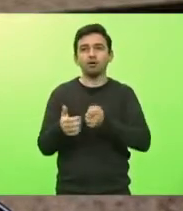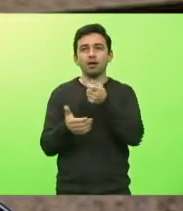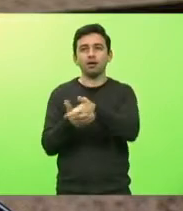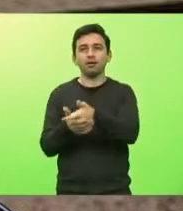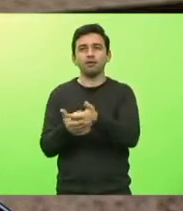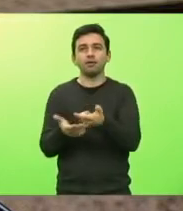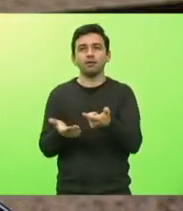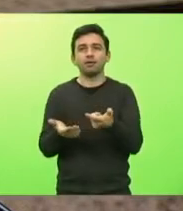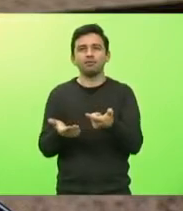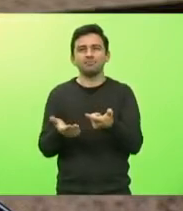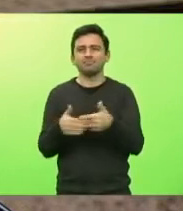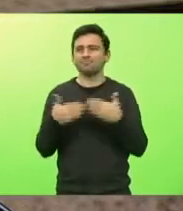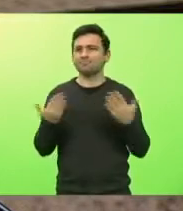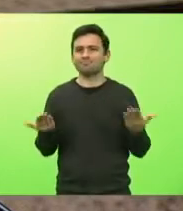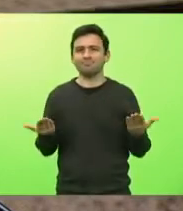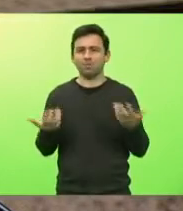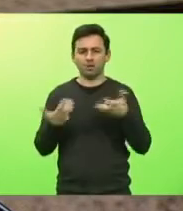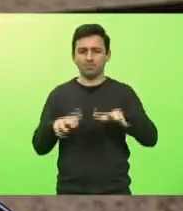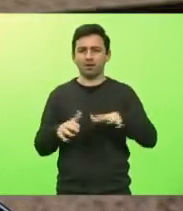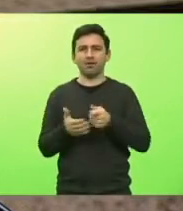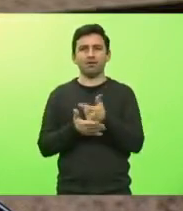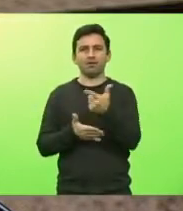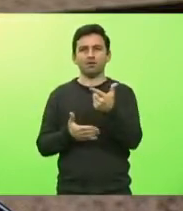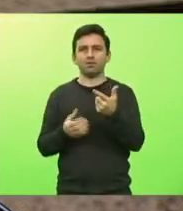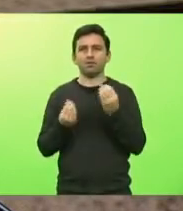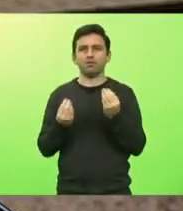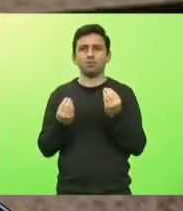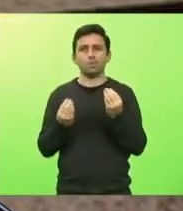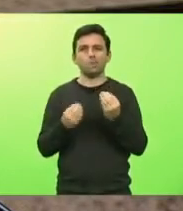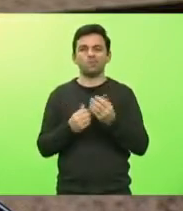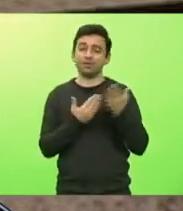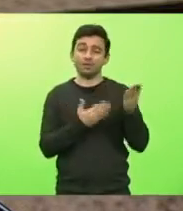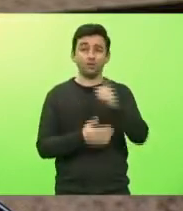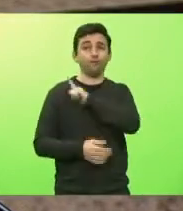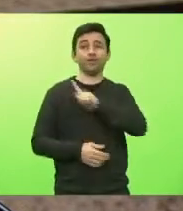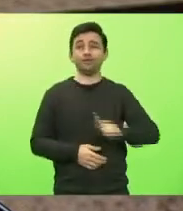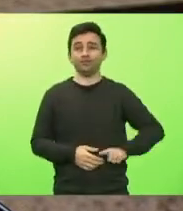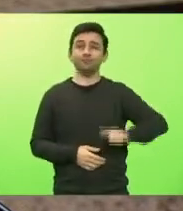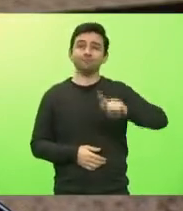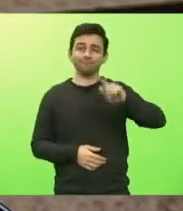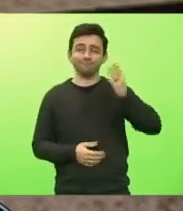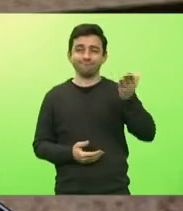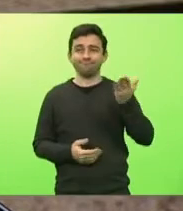pagar. Esse é o bonitão do nosso governador.